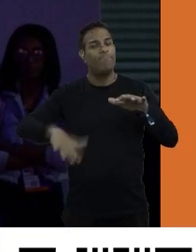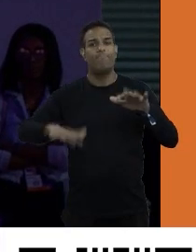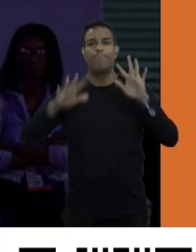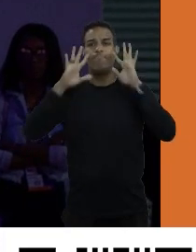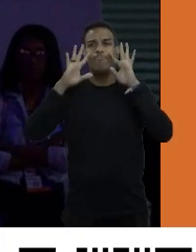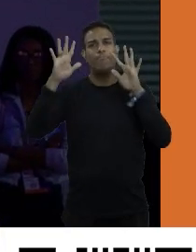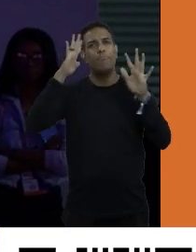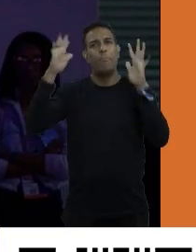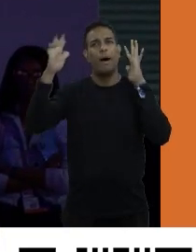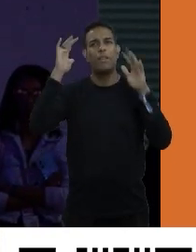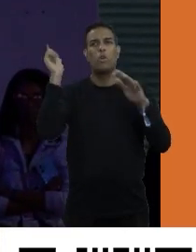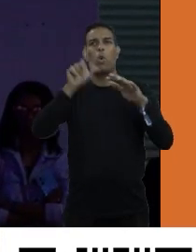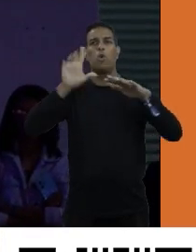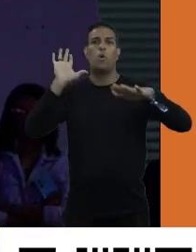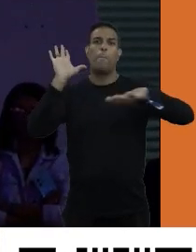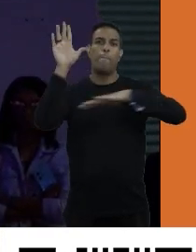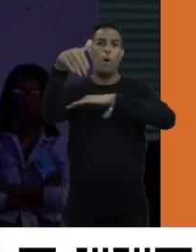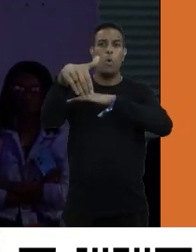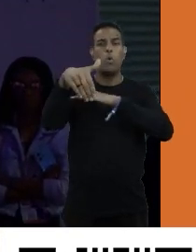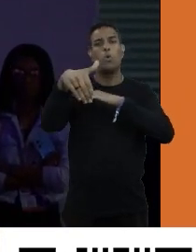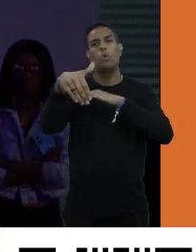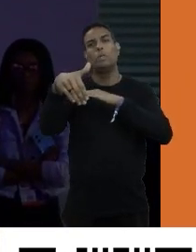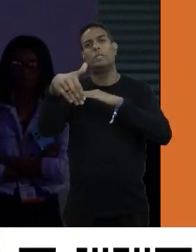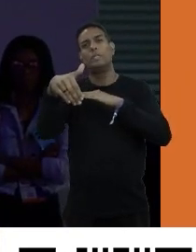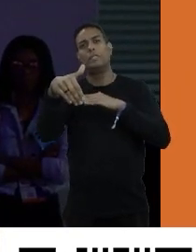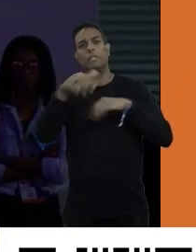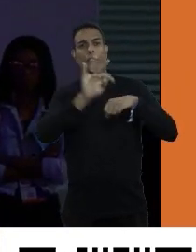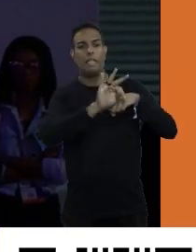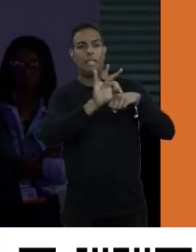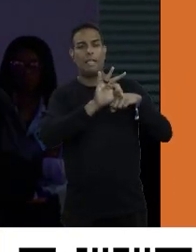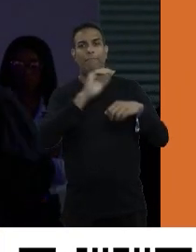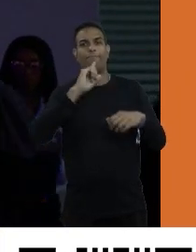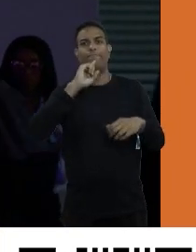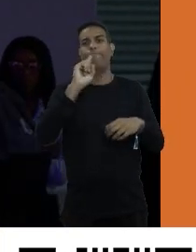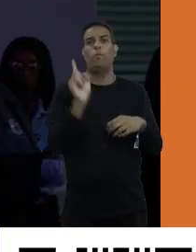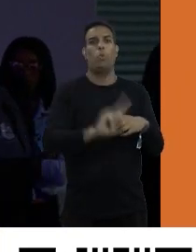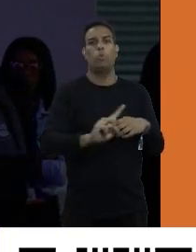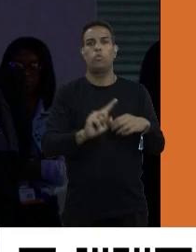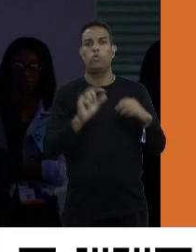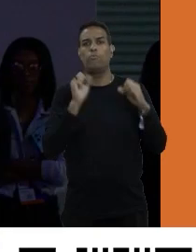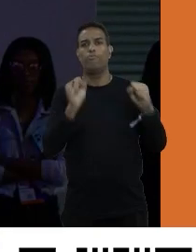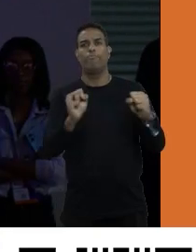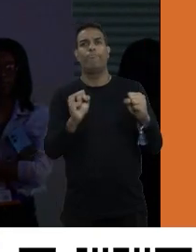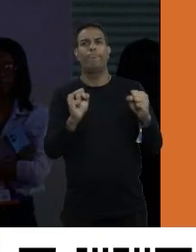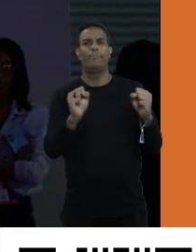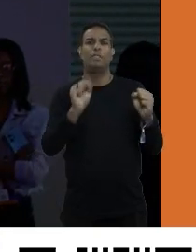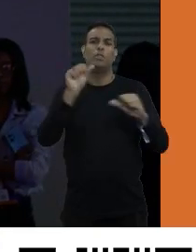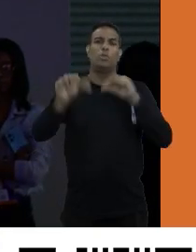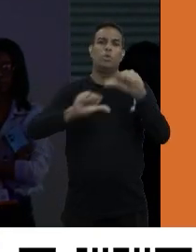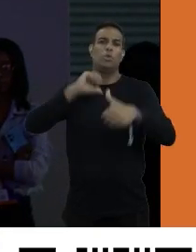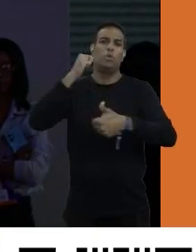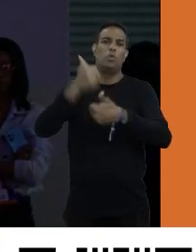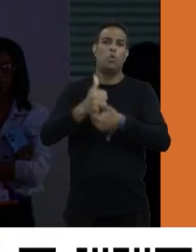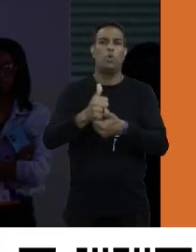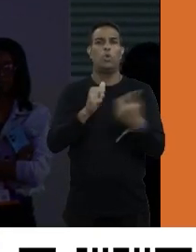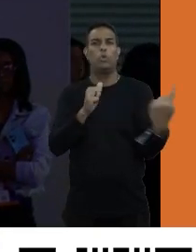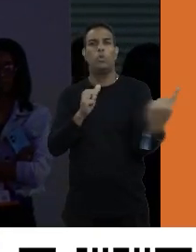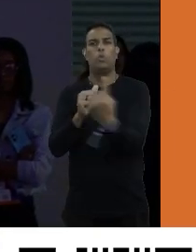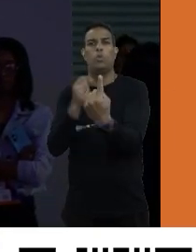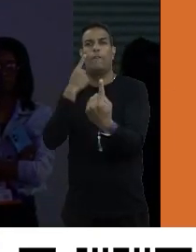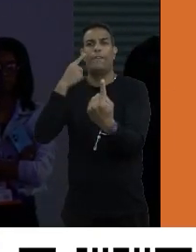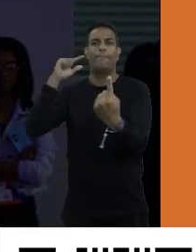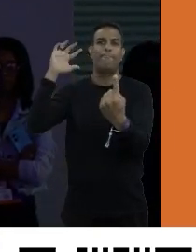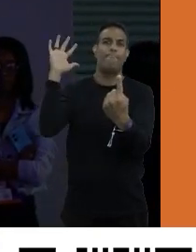eu tinha imaginado fazer um saque curto. Só que aí o técnico russo fez uma substituição, botou alguém no buraco onde